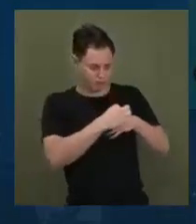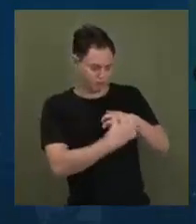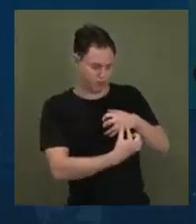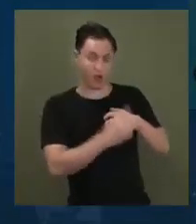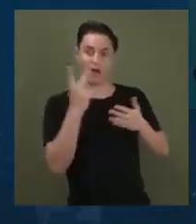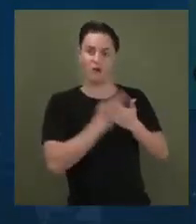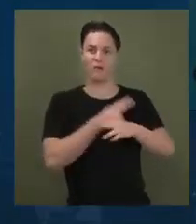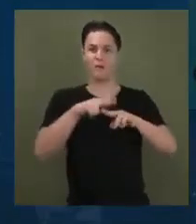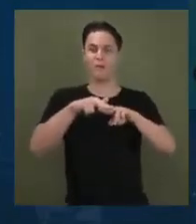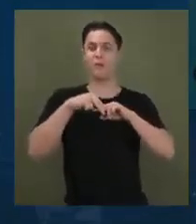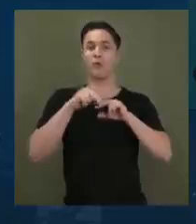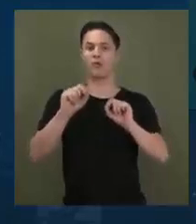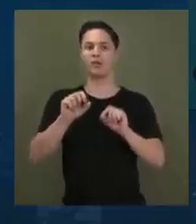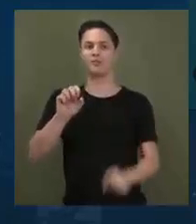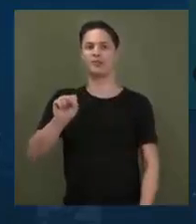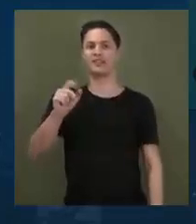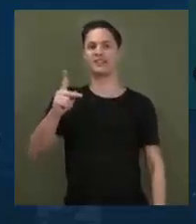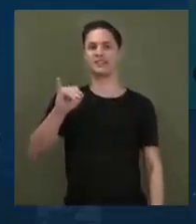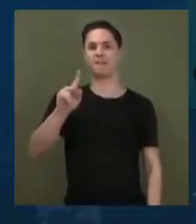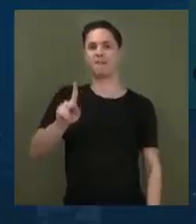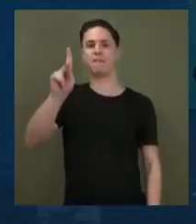provocada pela proteína spike.